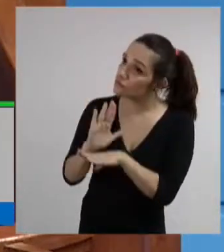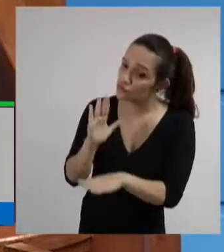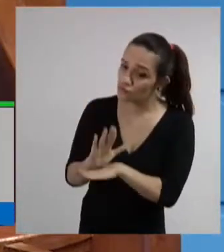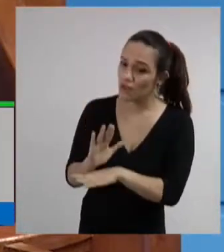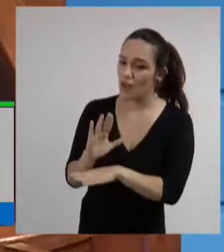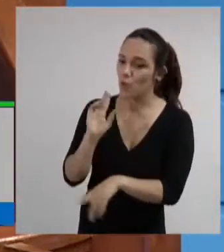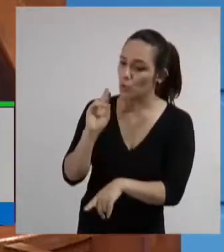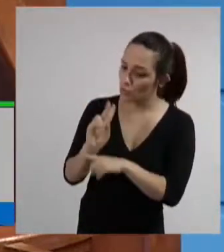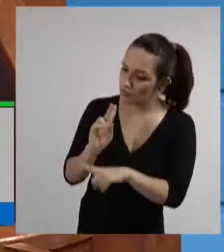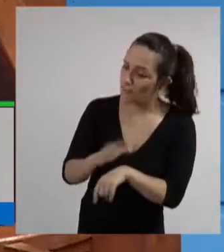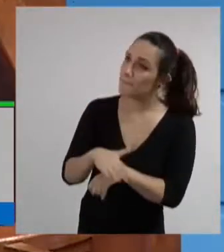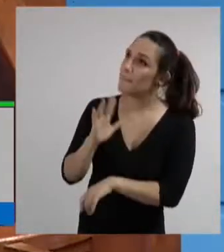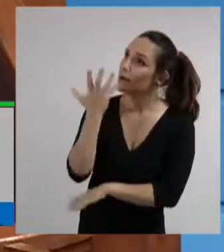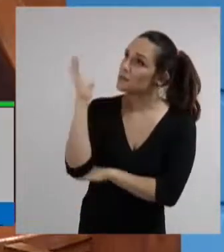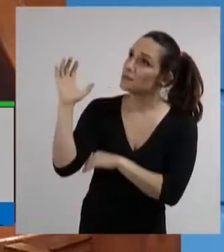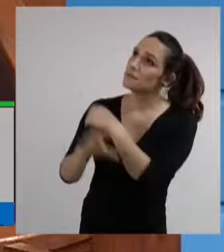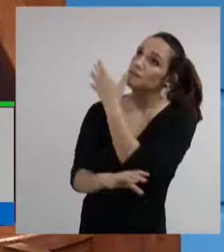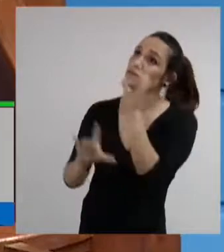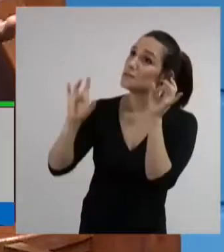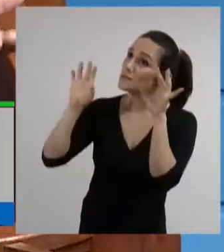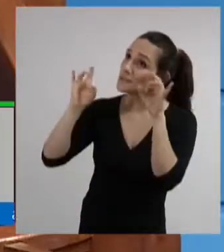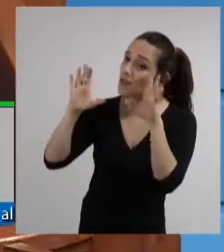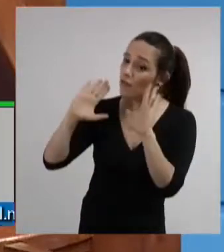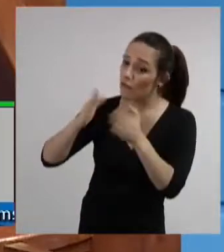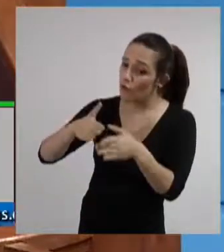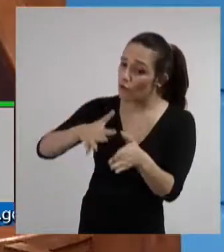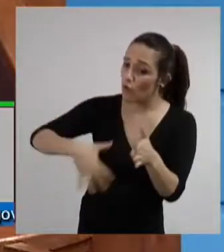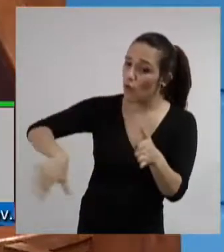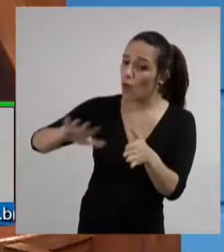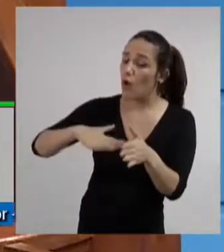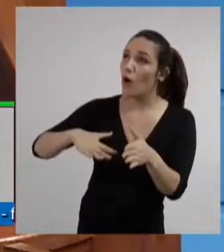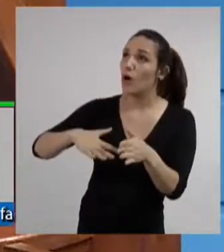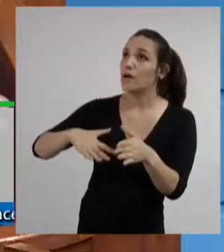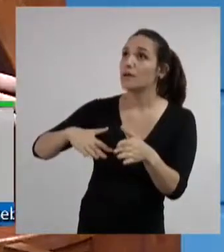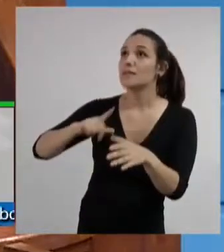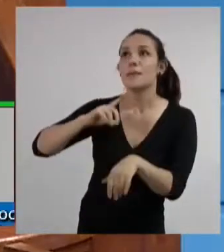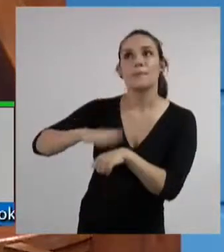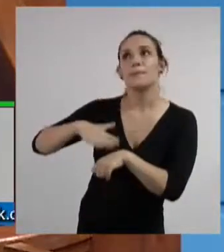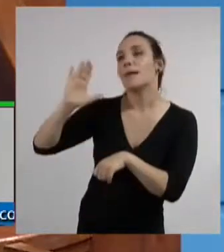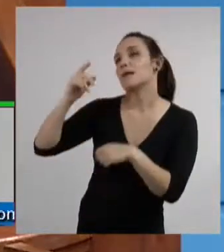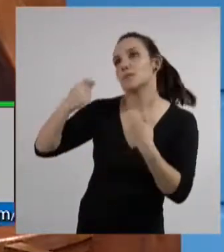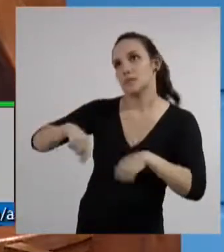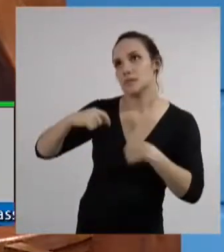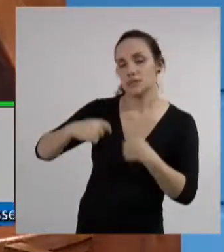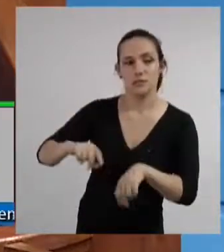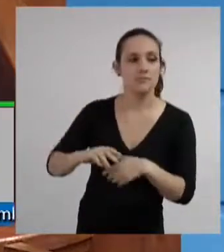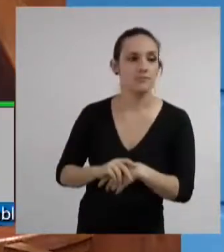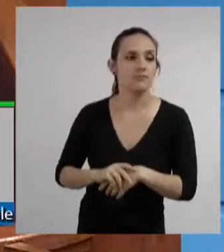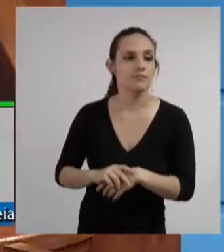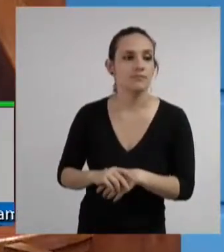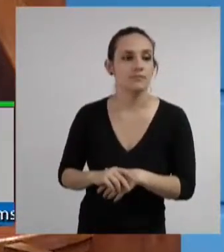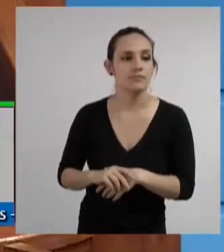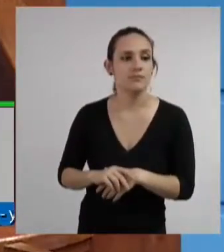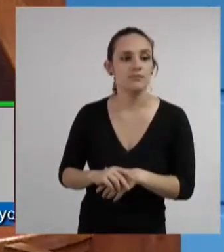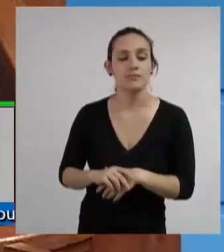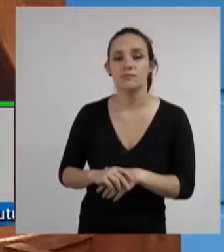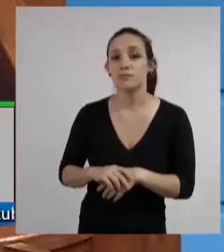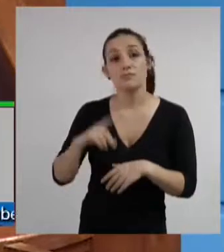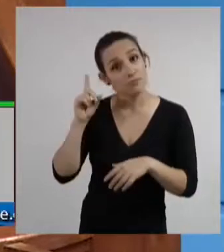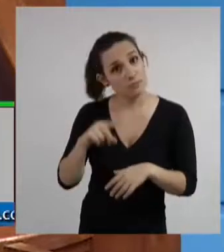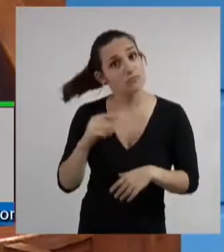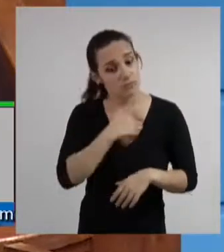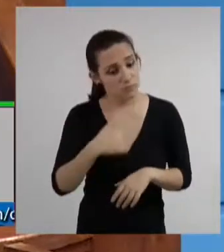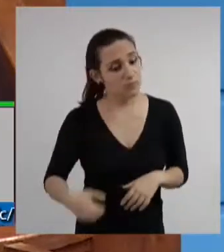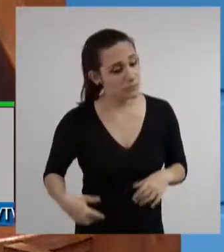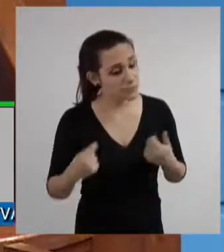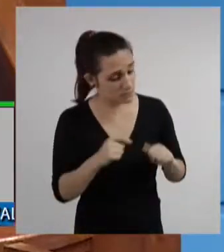questão da preservação, particularmente nos espaços onde tem mais necessidade. É de fundamental importância